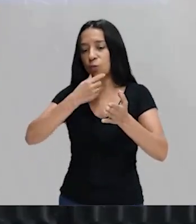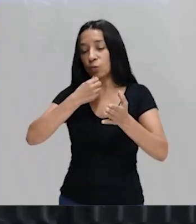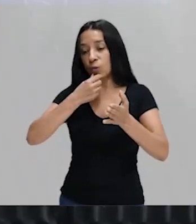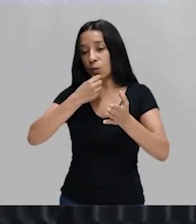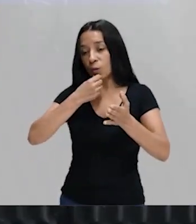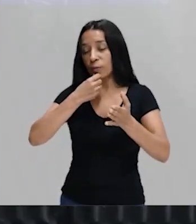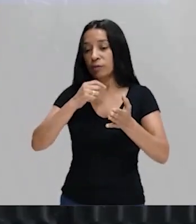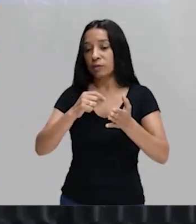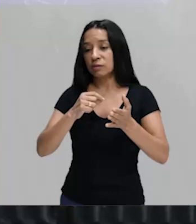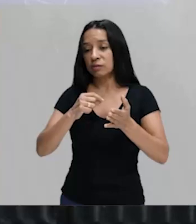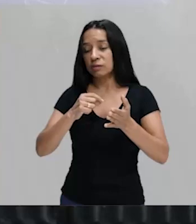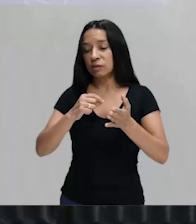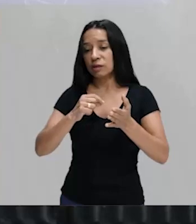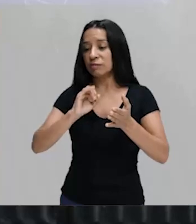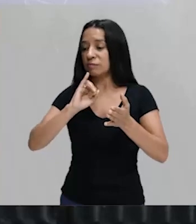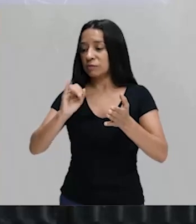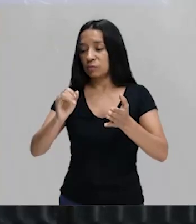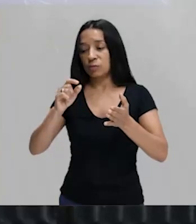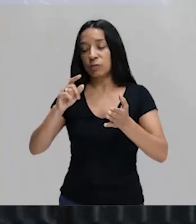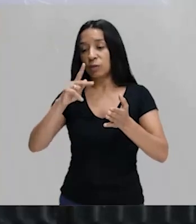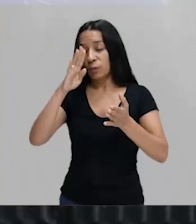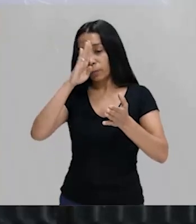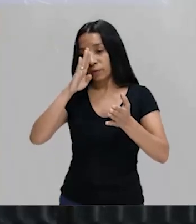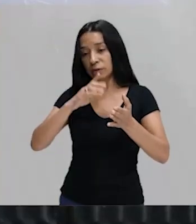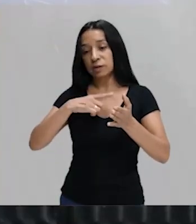que o Brasil deveria indenizar a Inglaterra